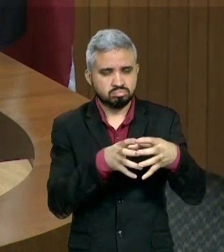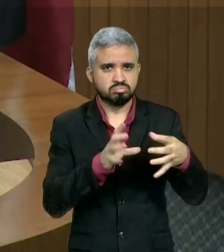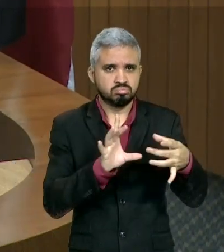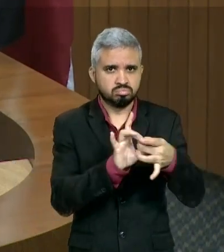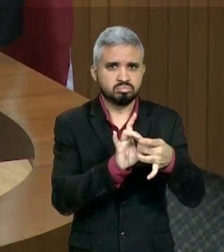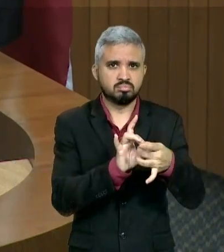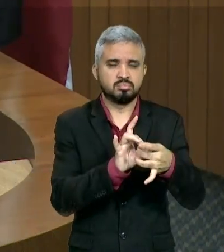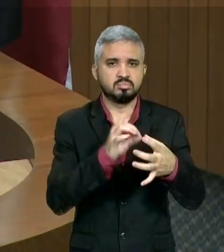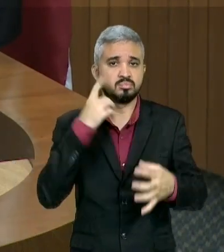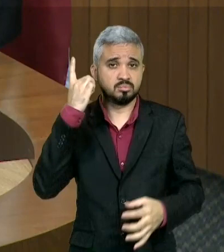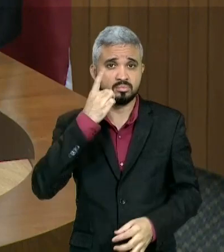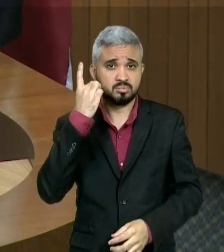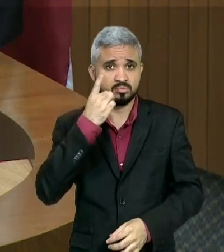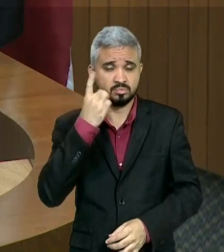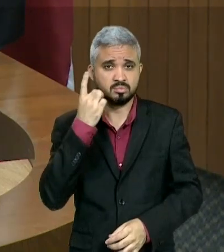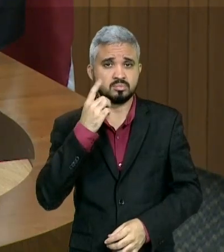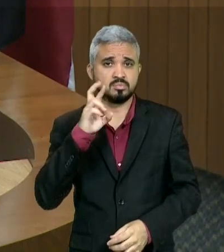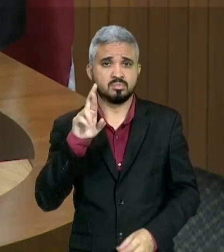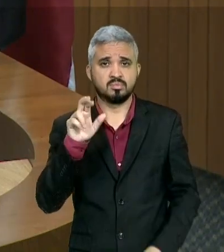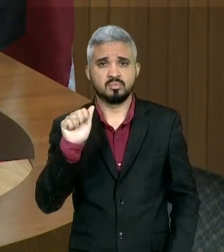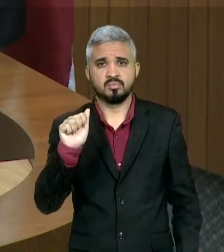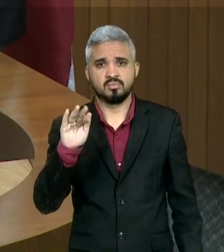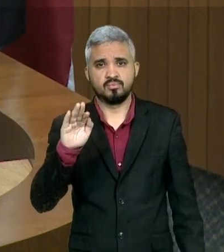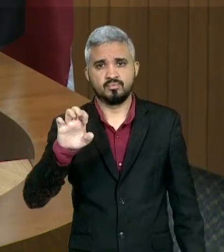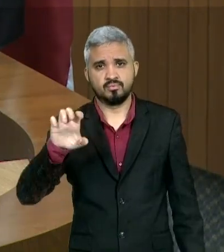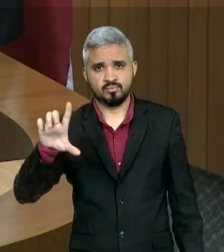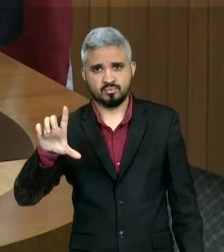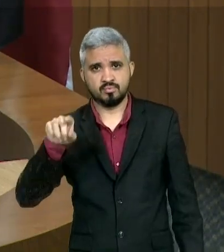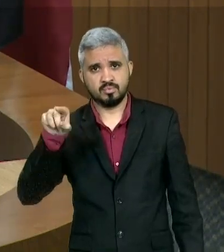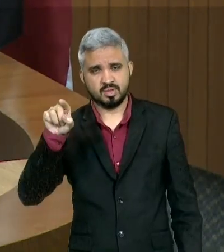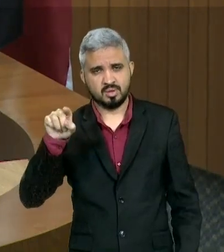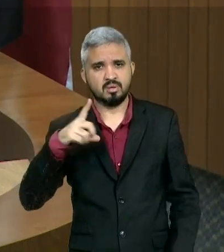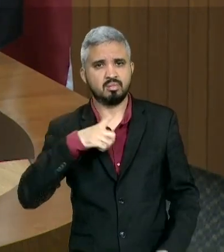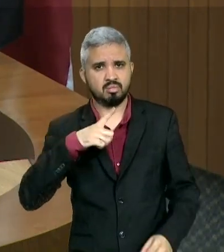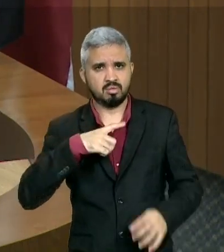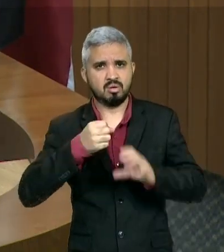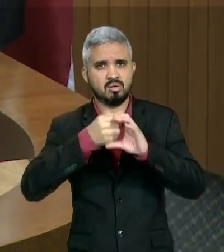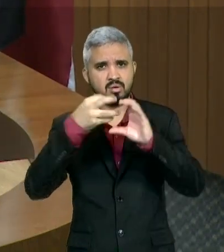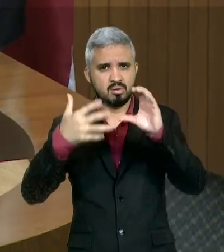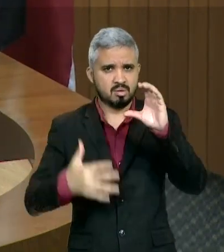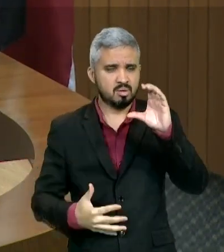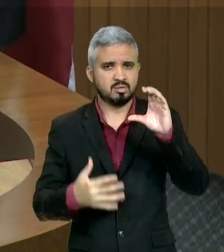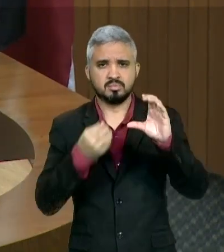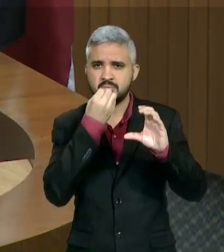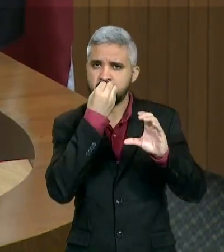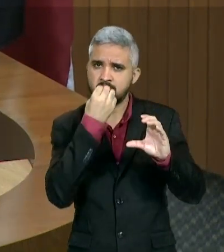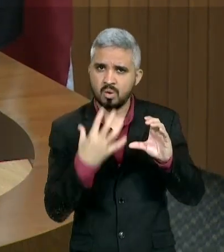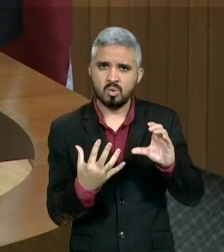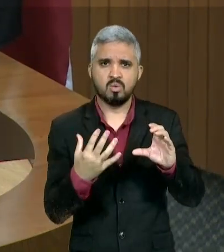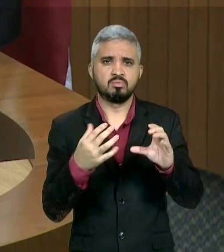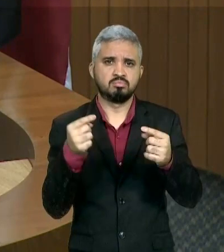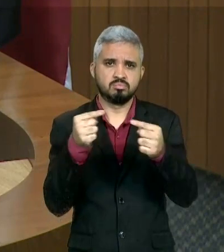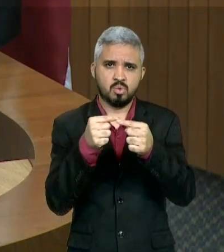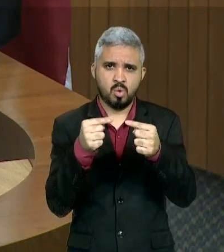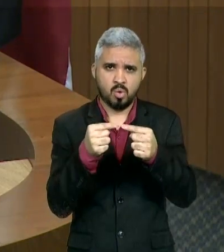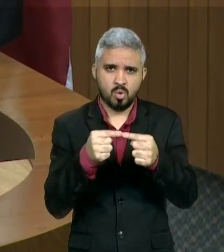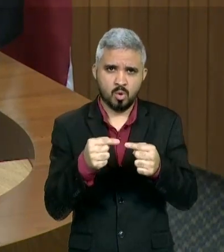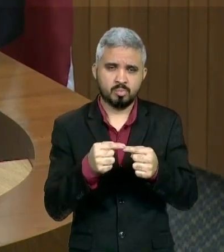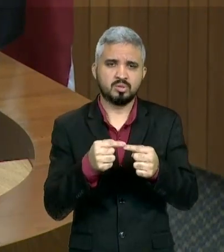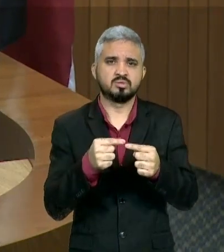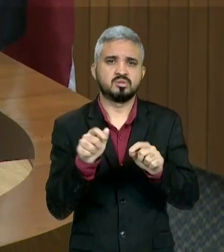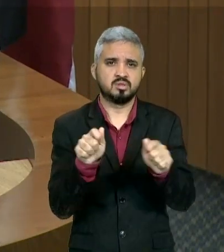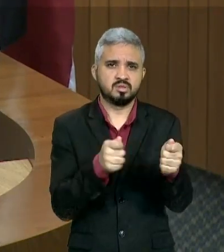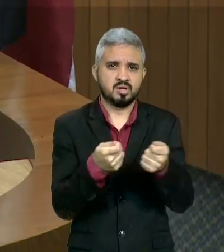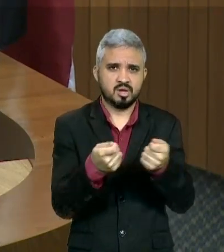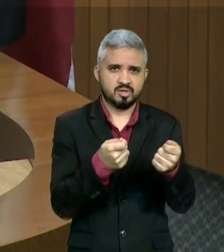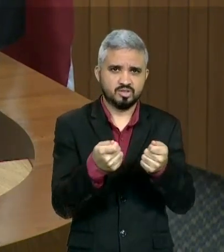Rafael reúne boas condições, boas qualidades, pode administrar a terceira maior cidade do Maranhão, cidade essa que recebe mais de